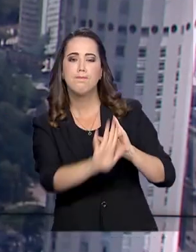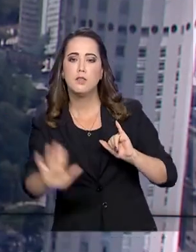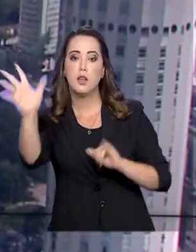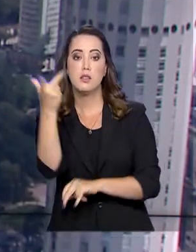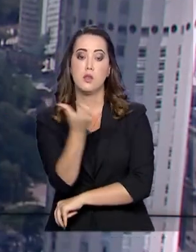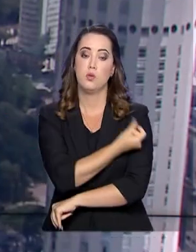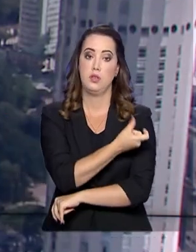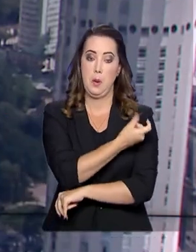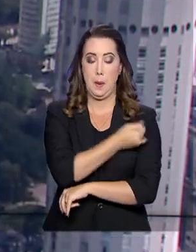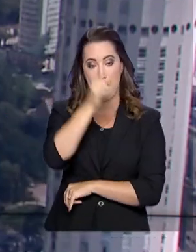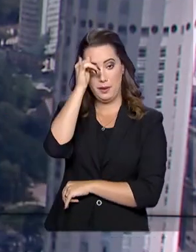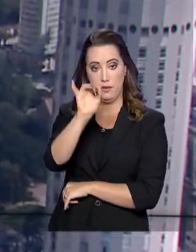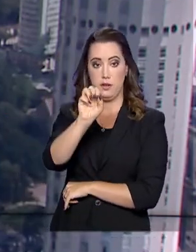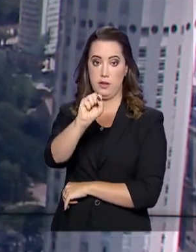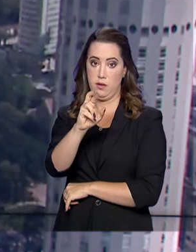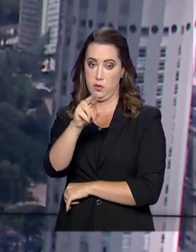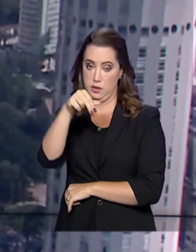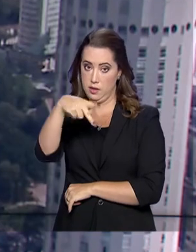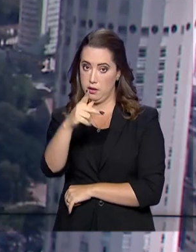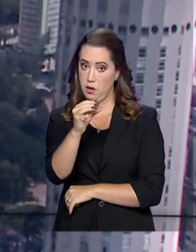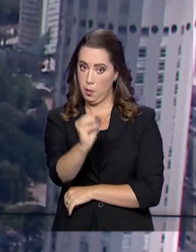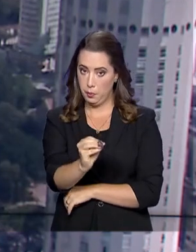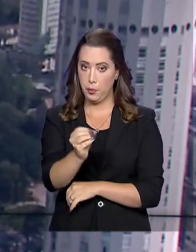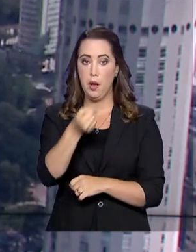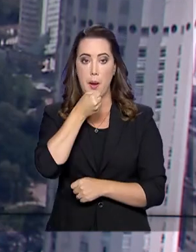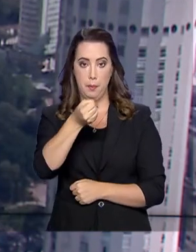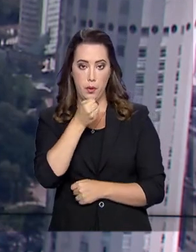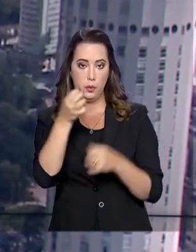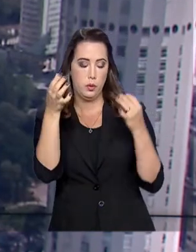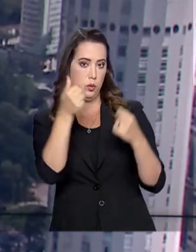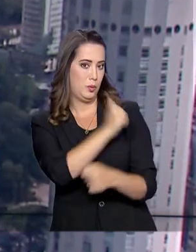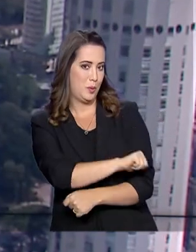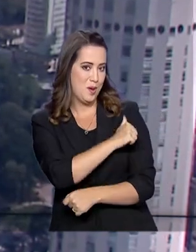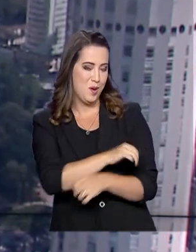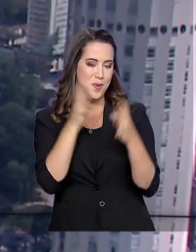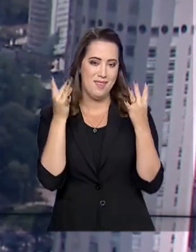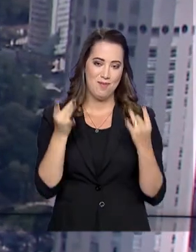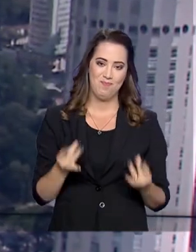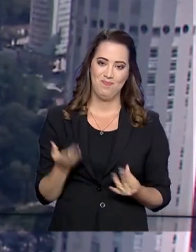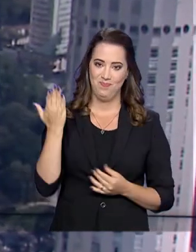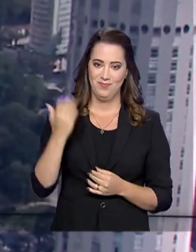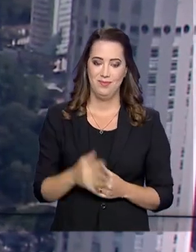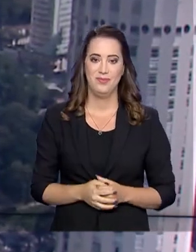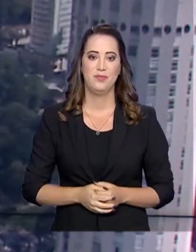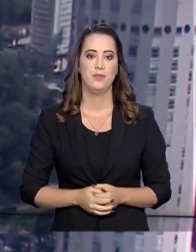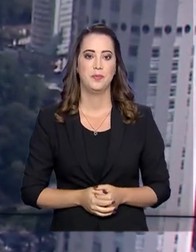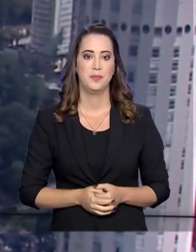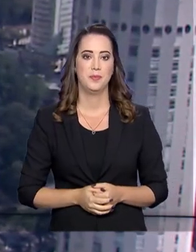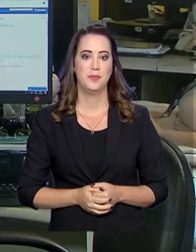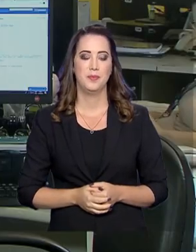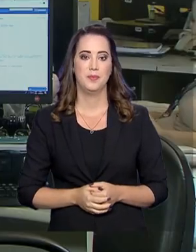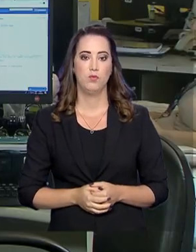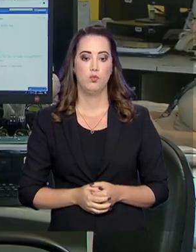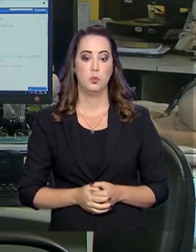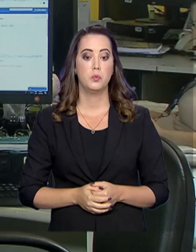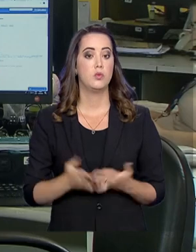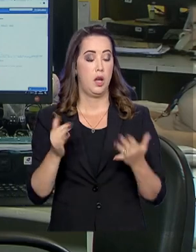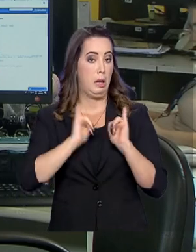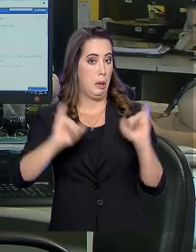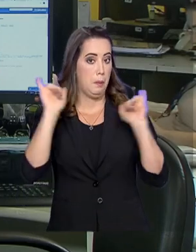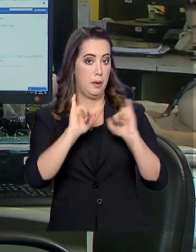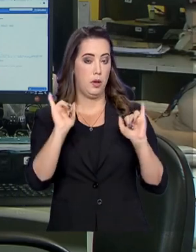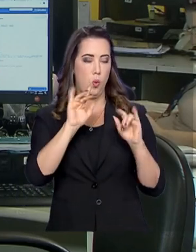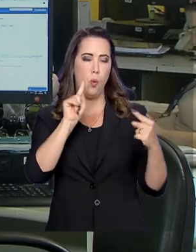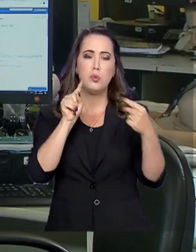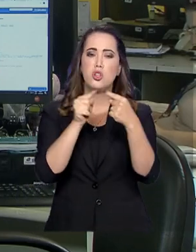de vacinação contra o sarampo. A repórter Alessandra Lago, do Rio de Janeiro, conta pra gente. A campanha é voltada a